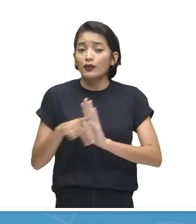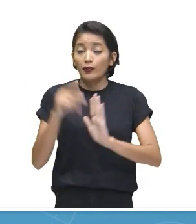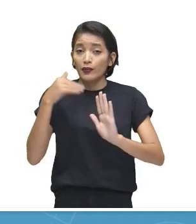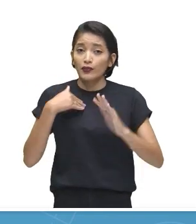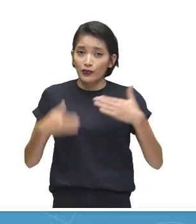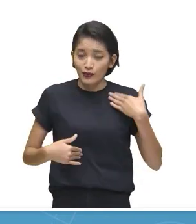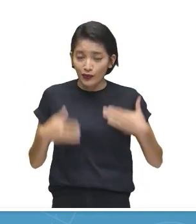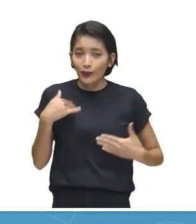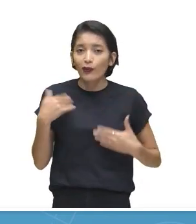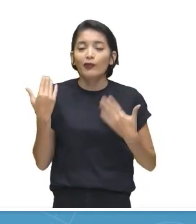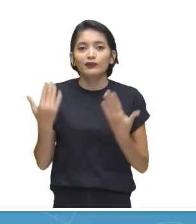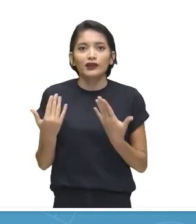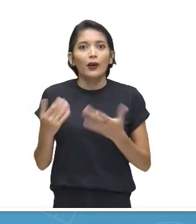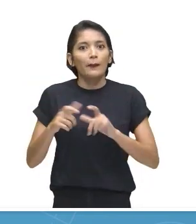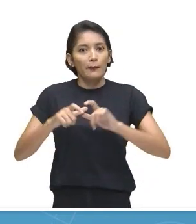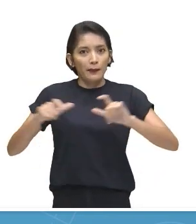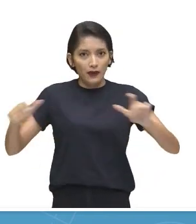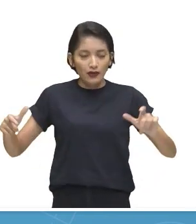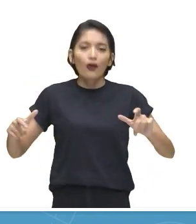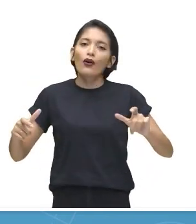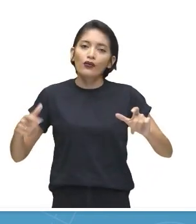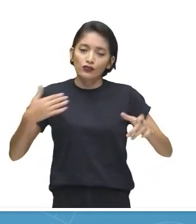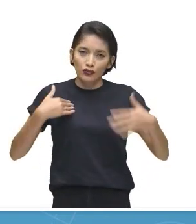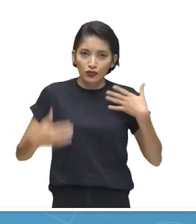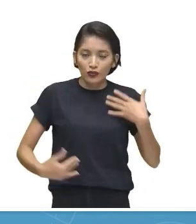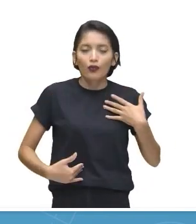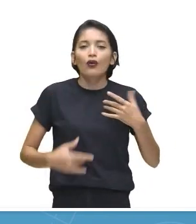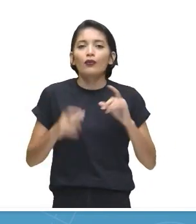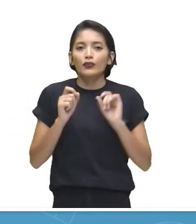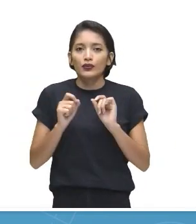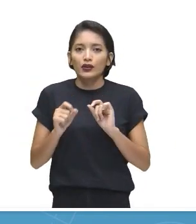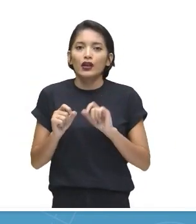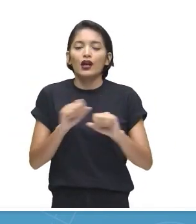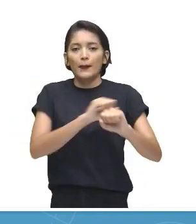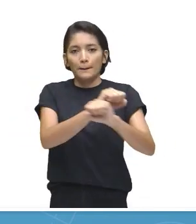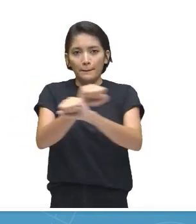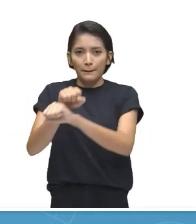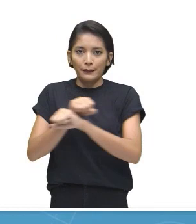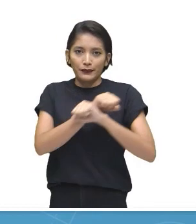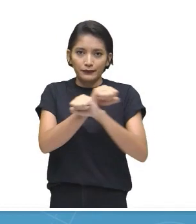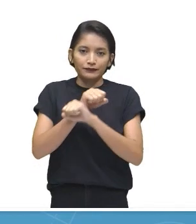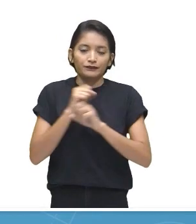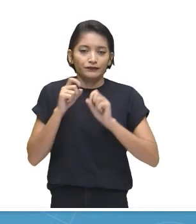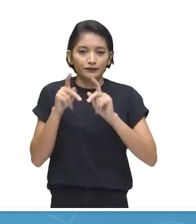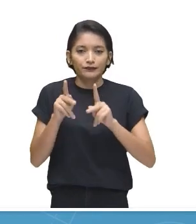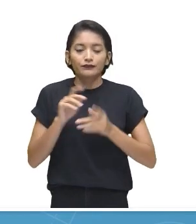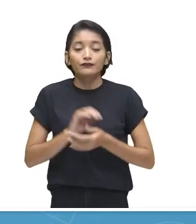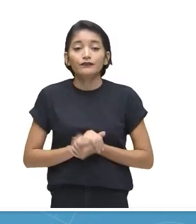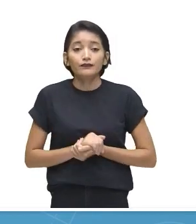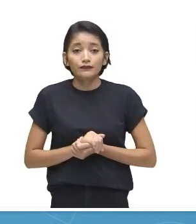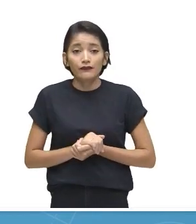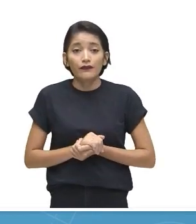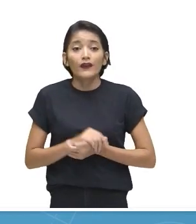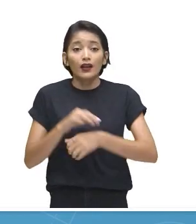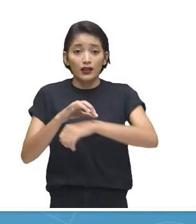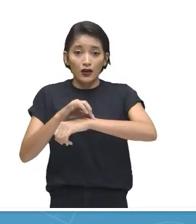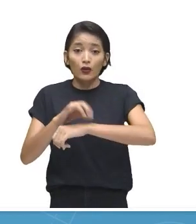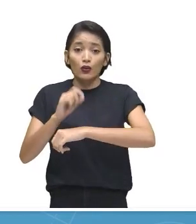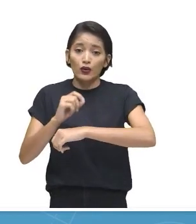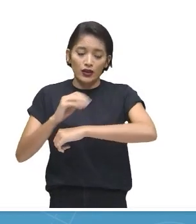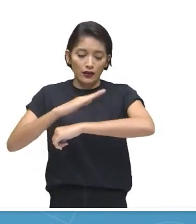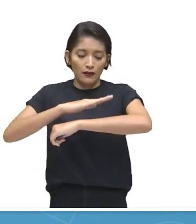certo? E é o maior órgão do corpo humano e tem como função proteger o nosso corpo, tá bom? A pele, ela vai ser dividida